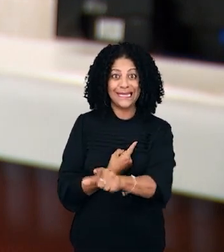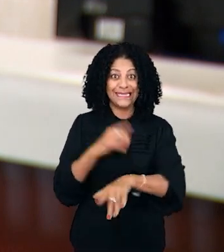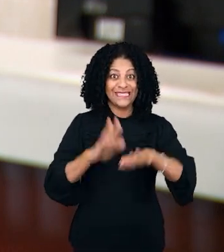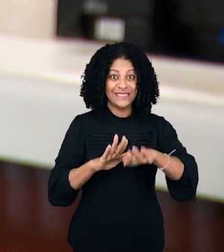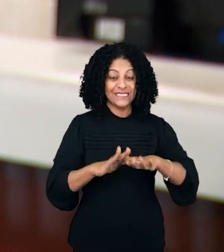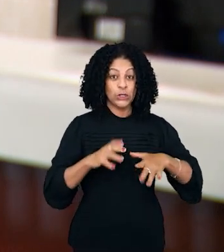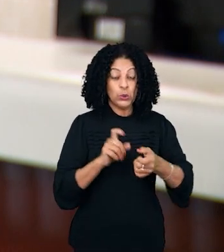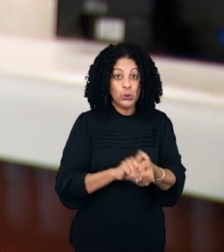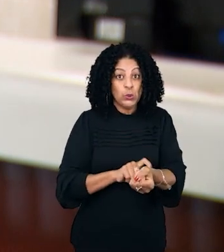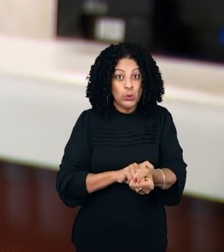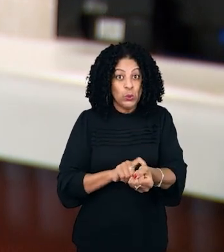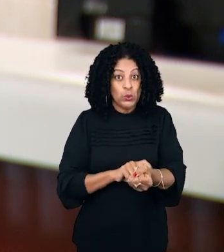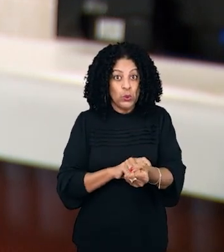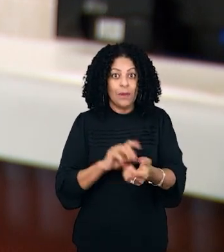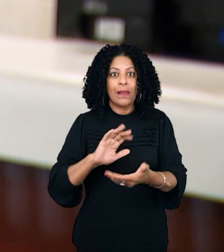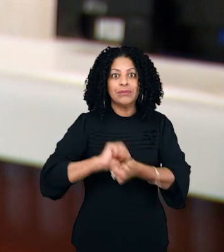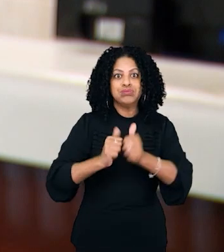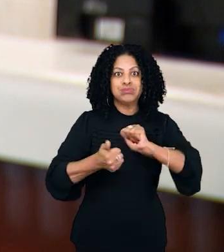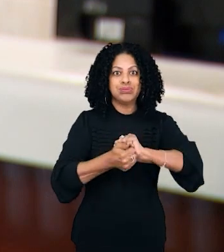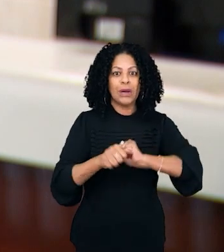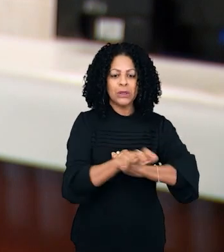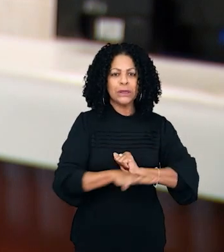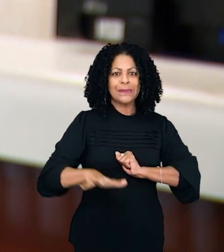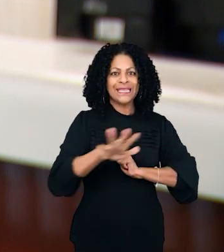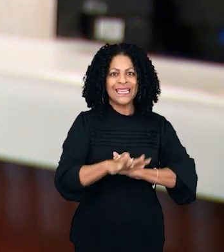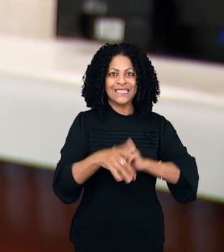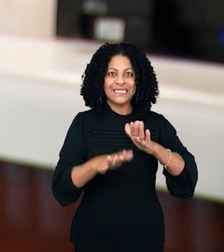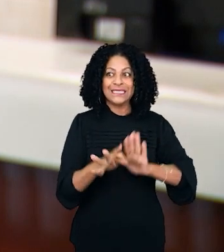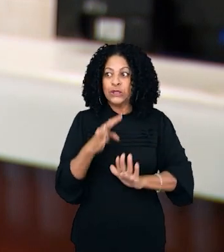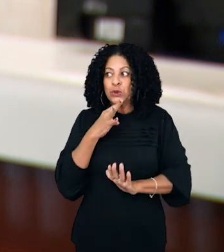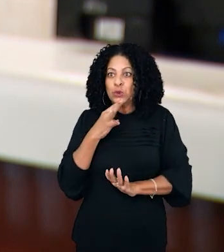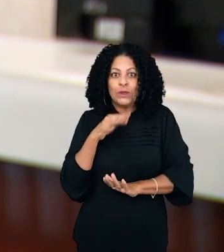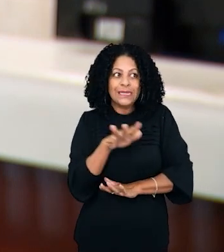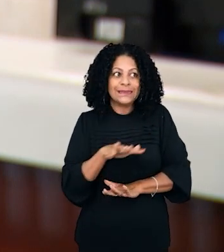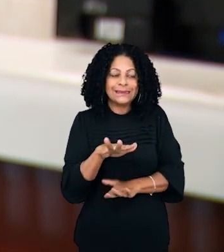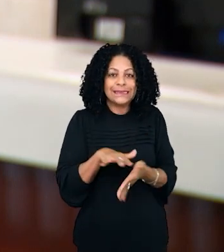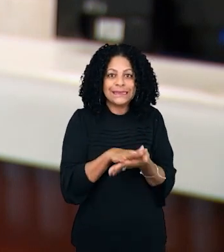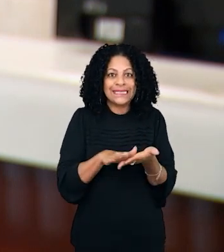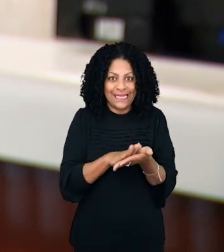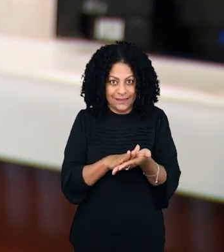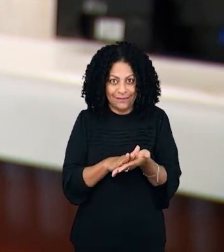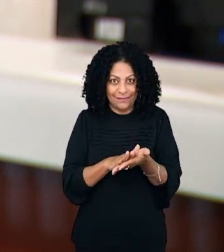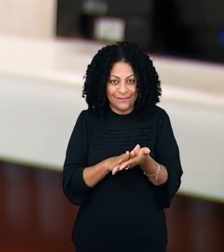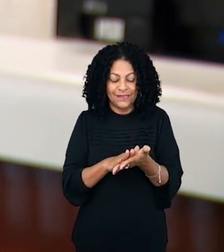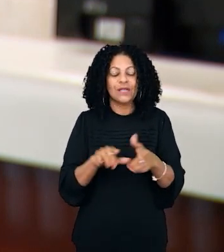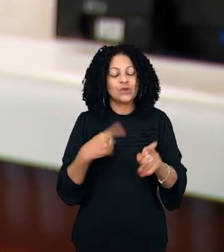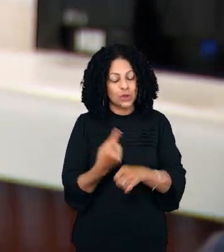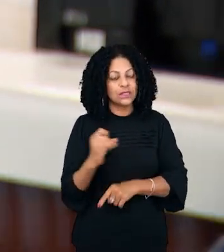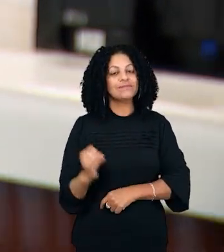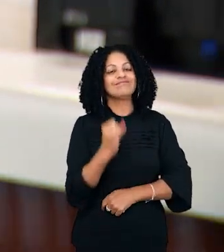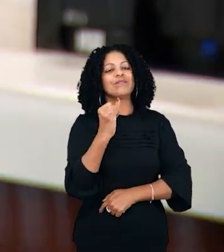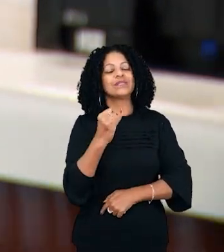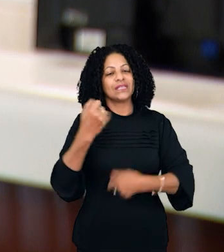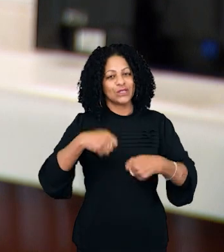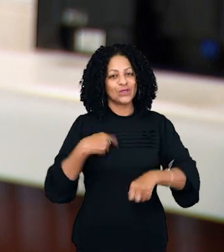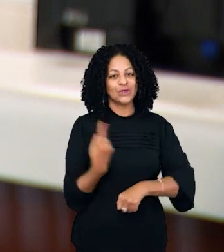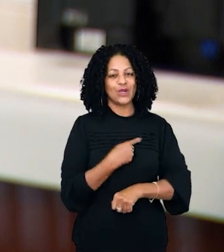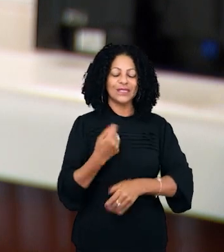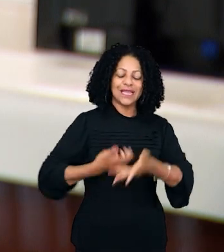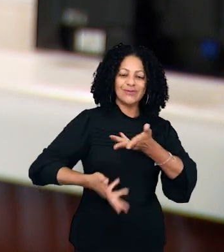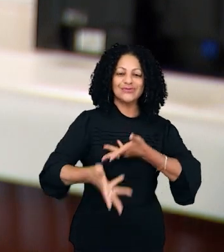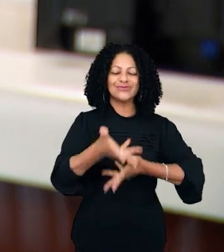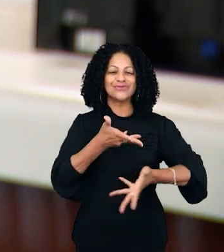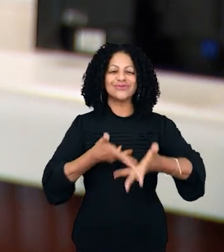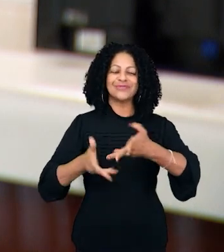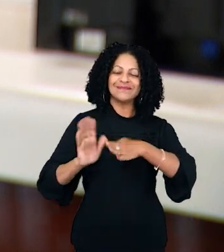muito nervosos para se adaptar ao ambiente que eles estão, ainda mais quando não conhecem o lugar que eles estão. Eu acho muito